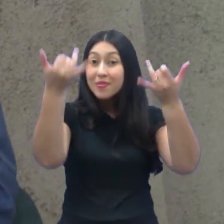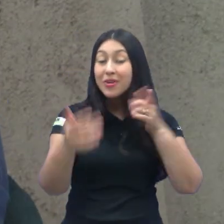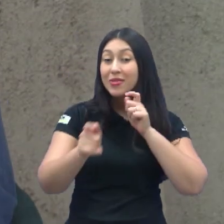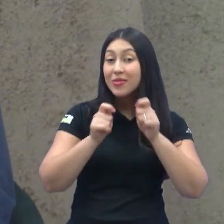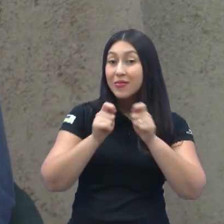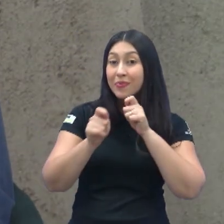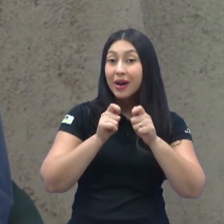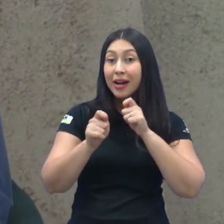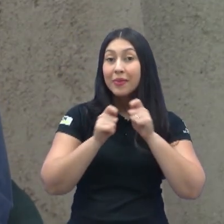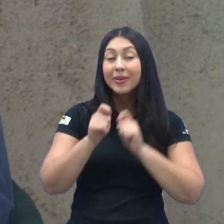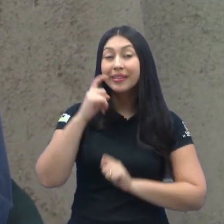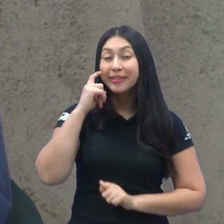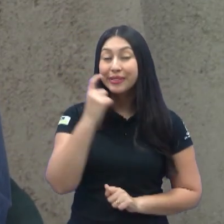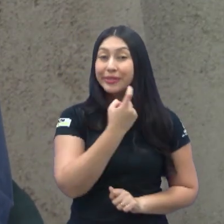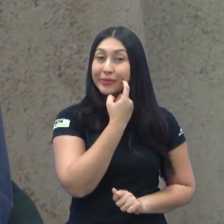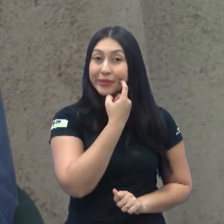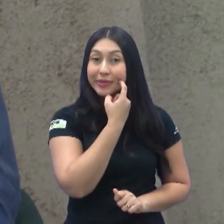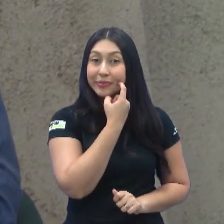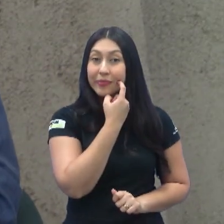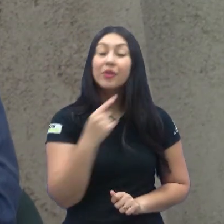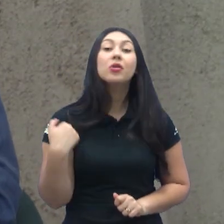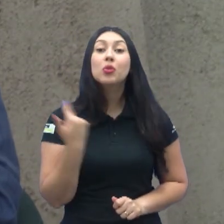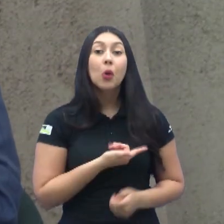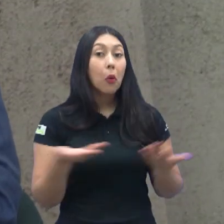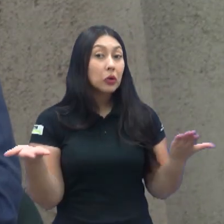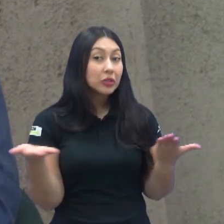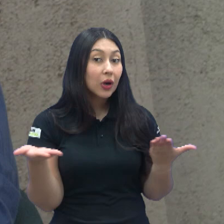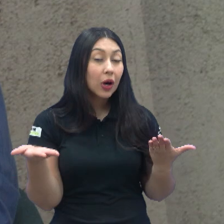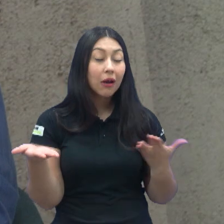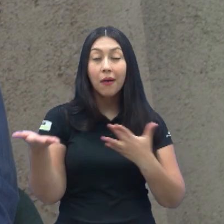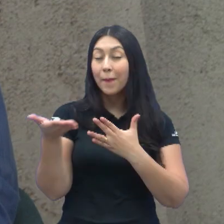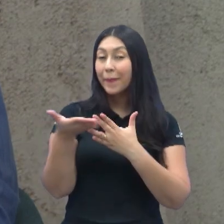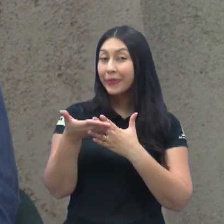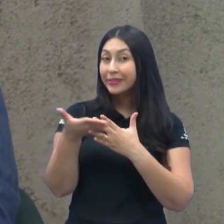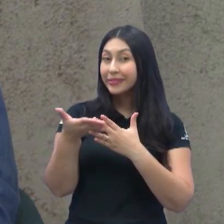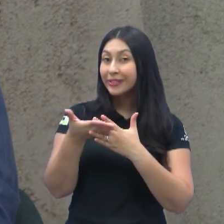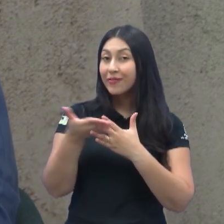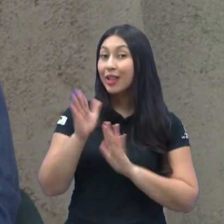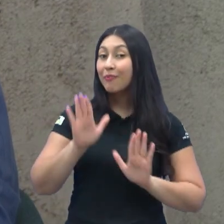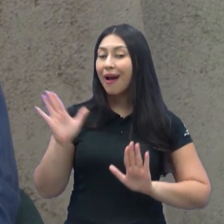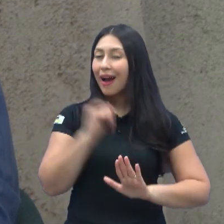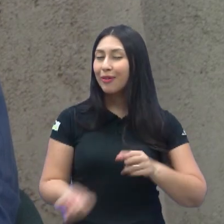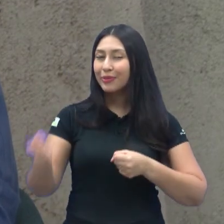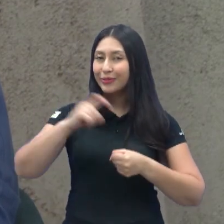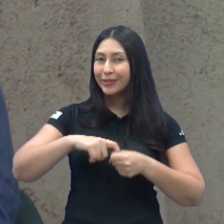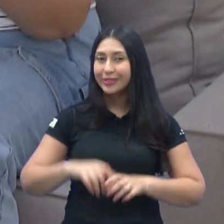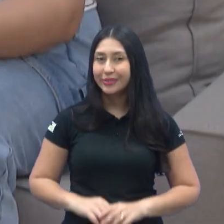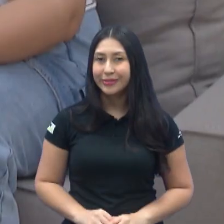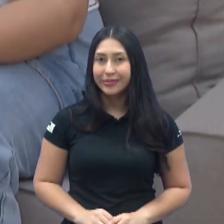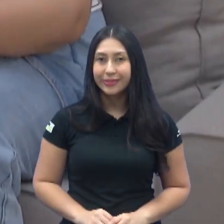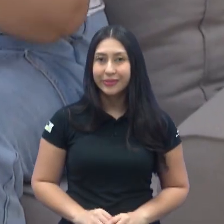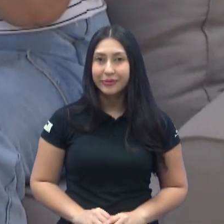incrível da repórter Luísa Minas. A gente vai dar uma pausa aqui no Estação Mercado e a gente volta já, não sai daí.